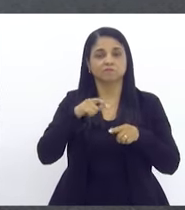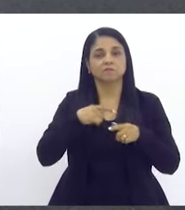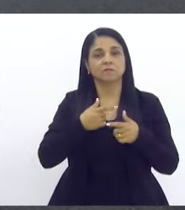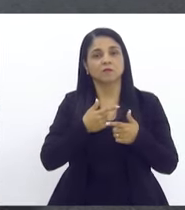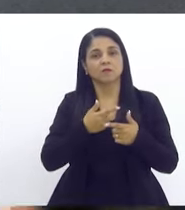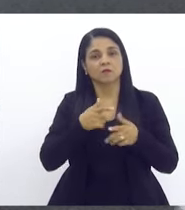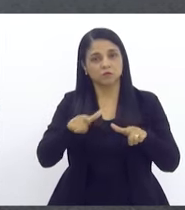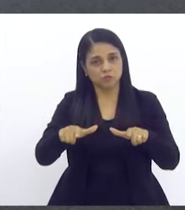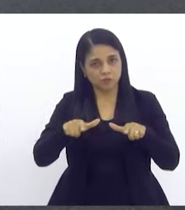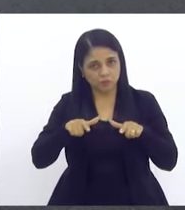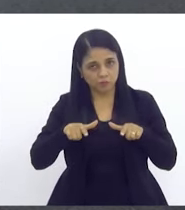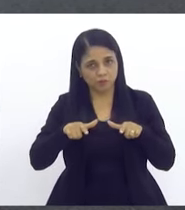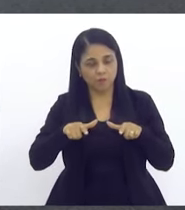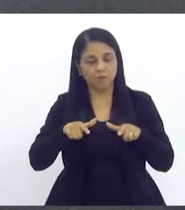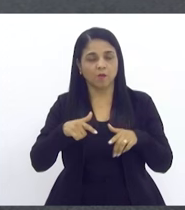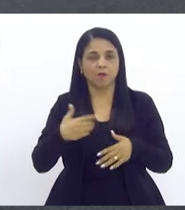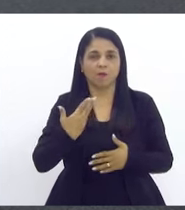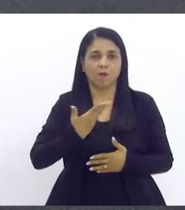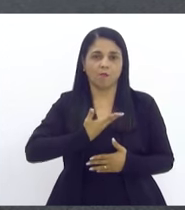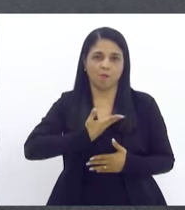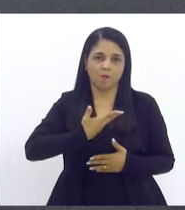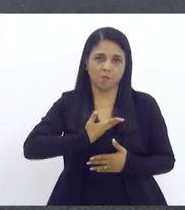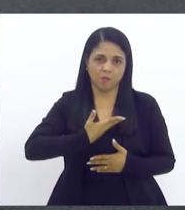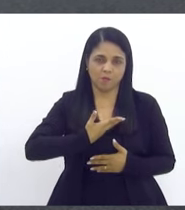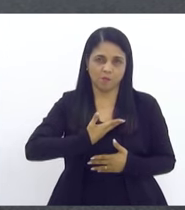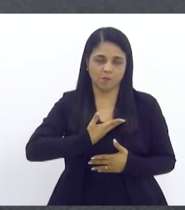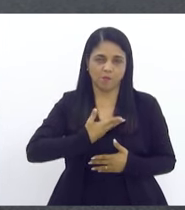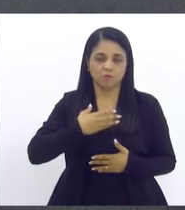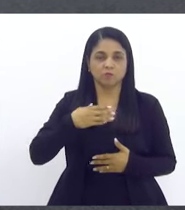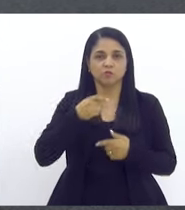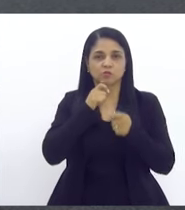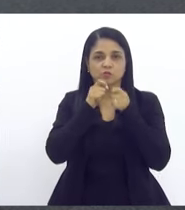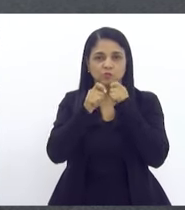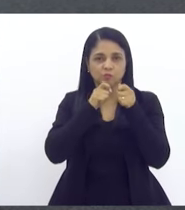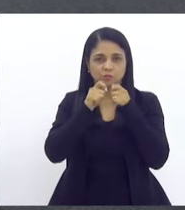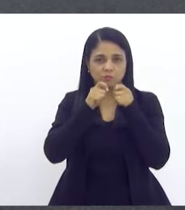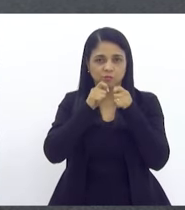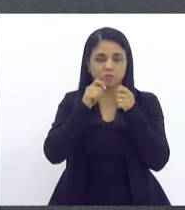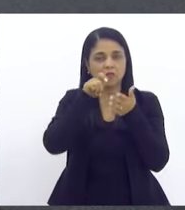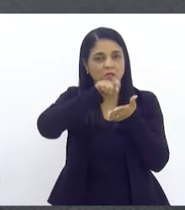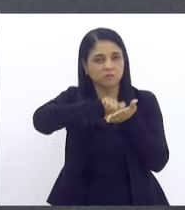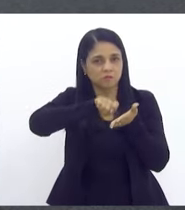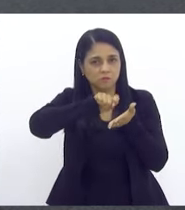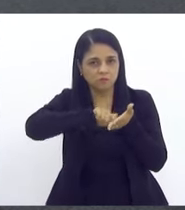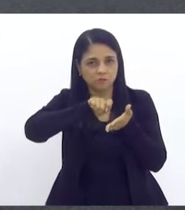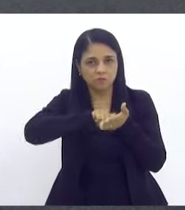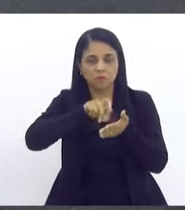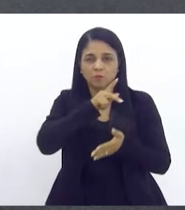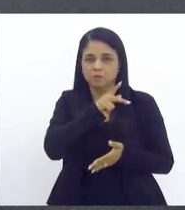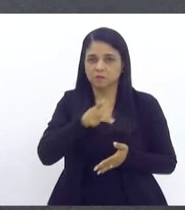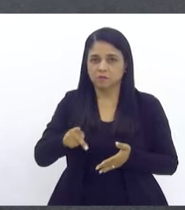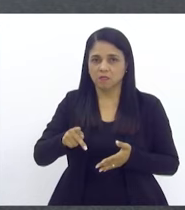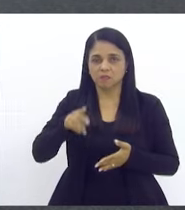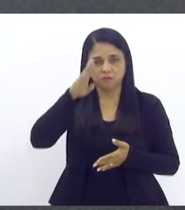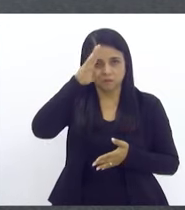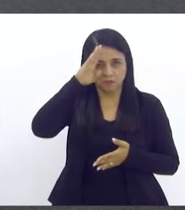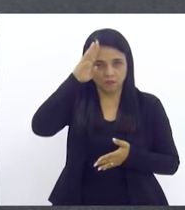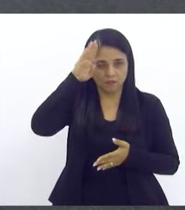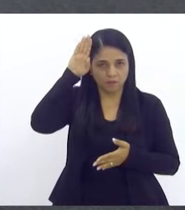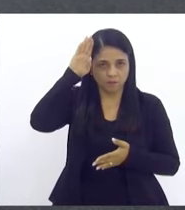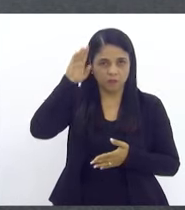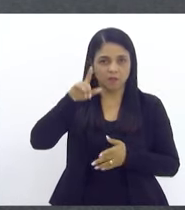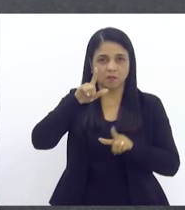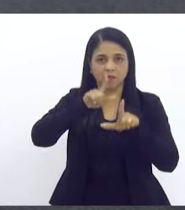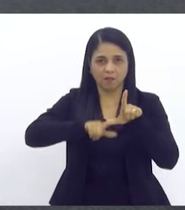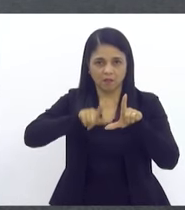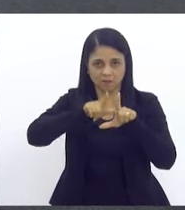respectivo diploma ao querido e companheiro jornalista, escritor, presidente da Academia de